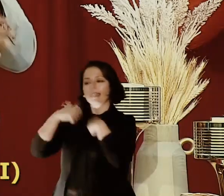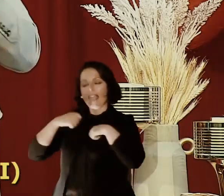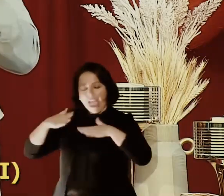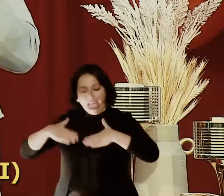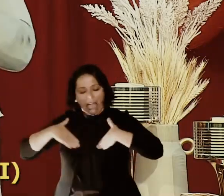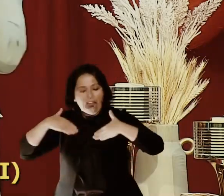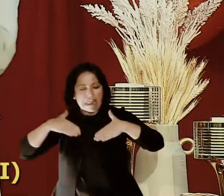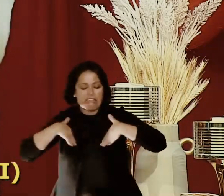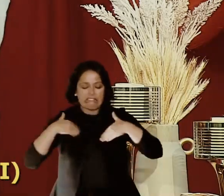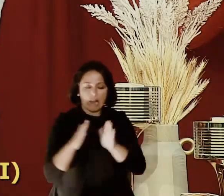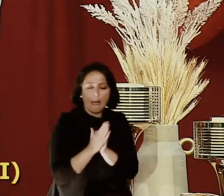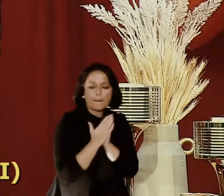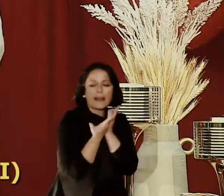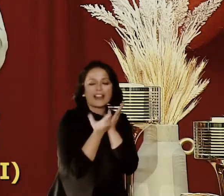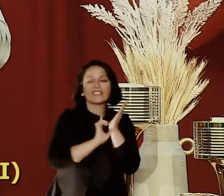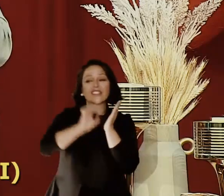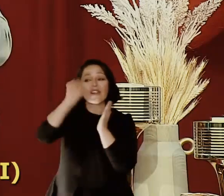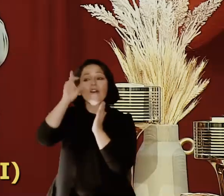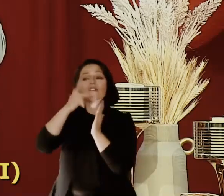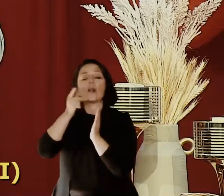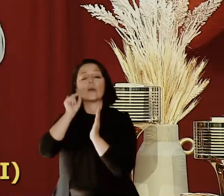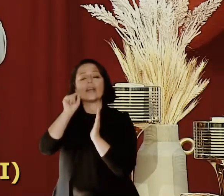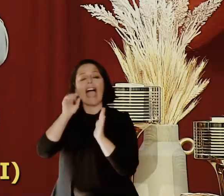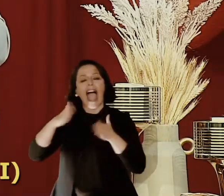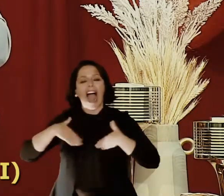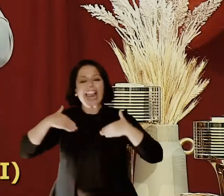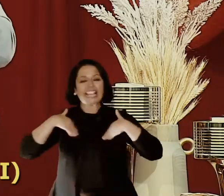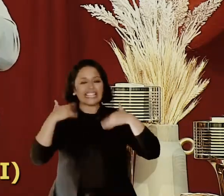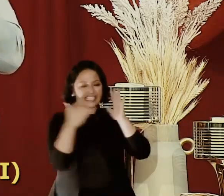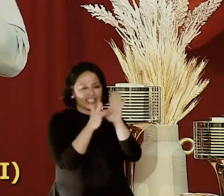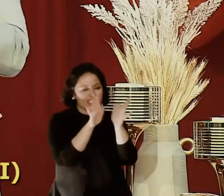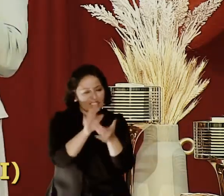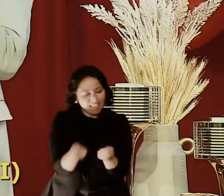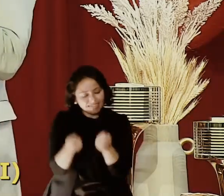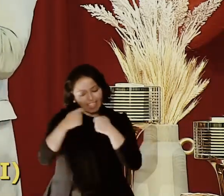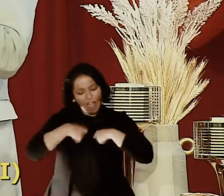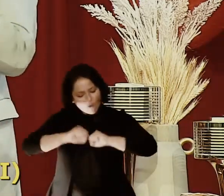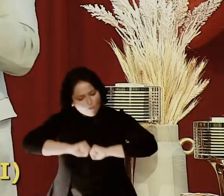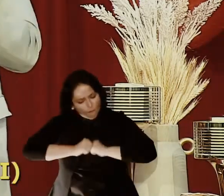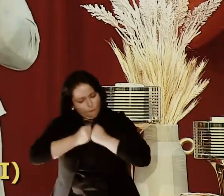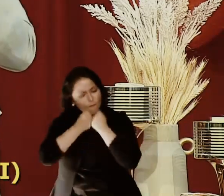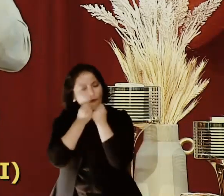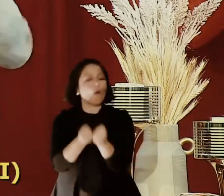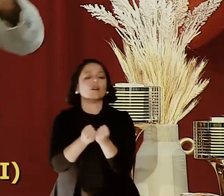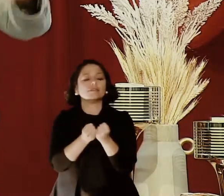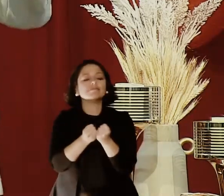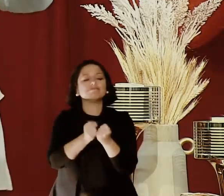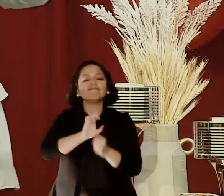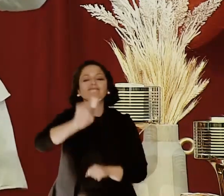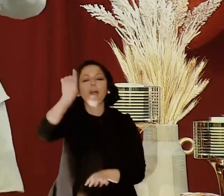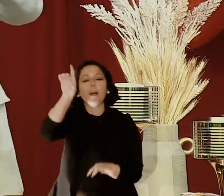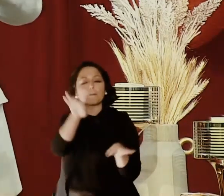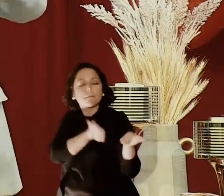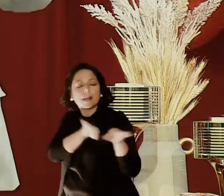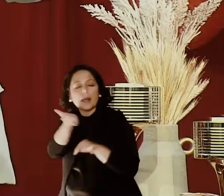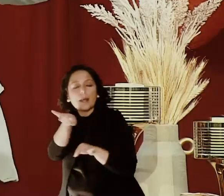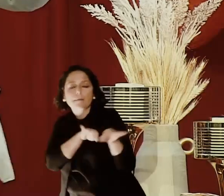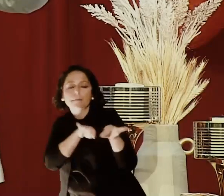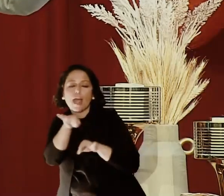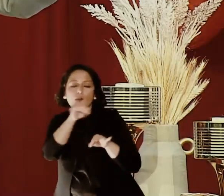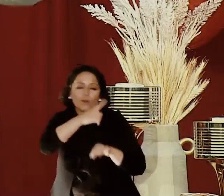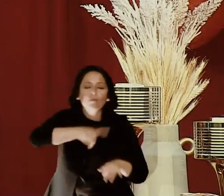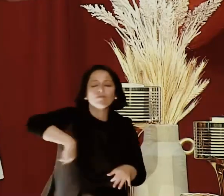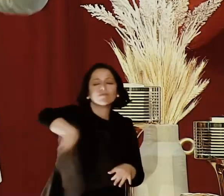a Bíblia diz que a alegria do Senhor, a nossa força é. E a nossa força é porque o Senhor providenciou